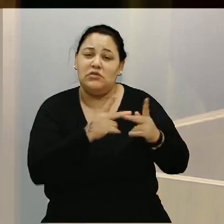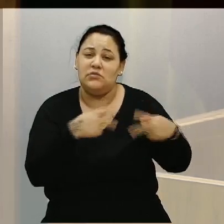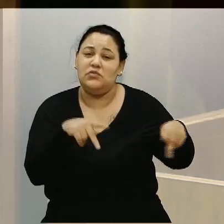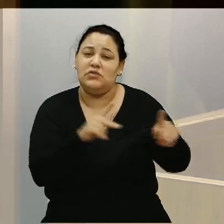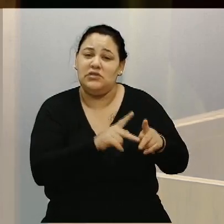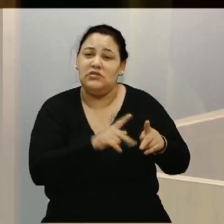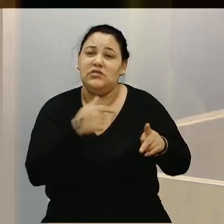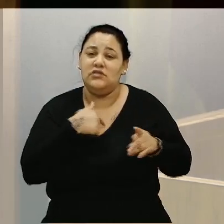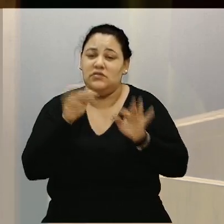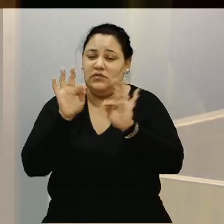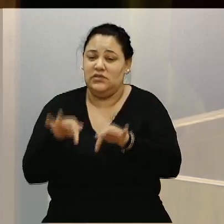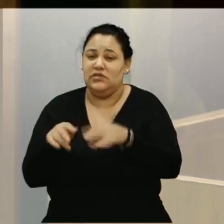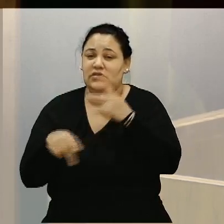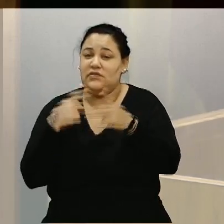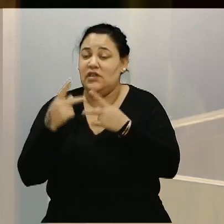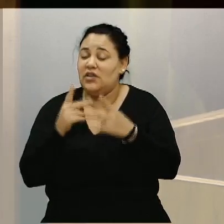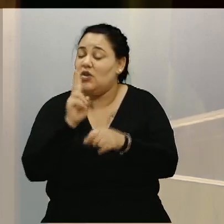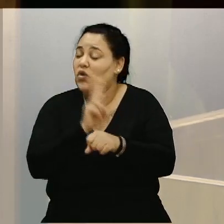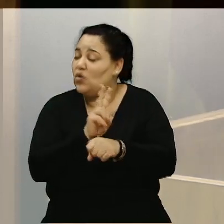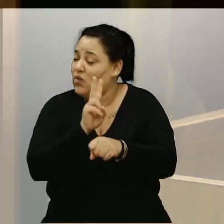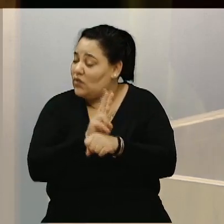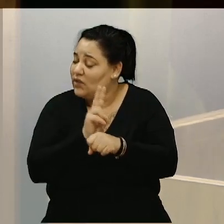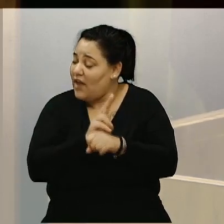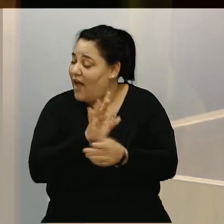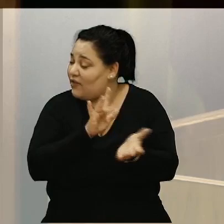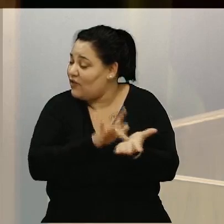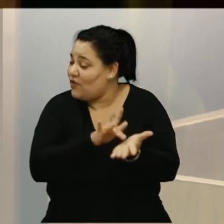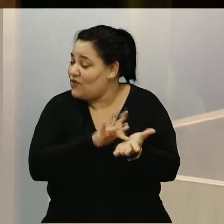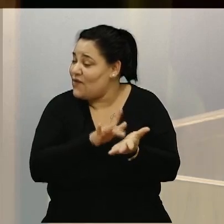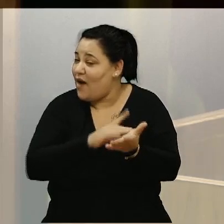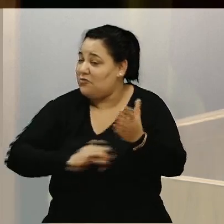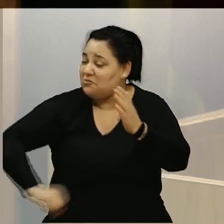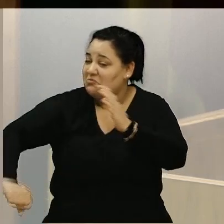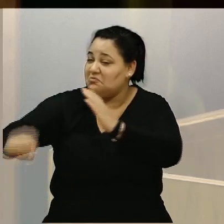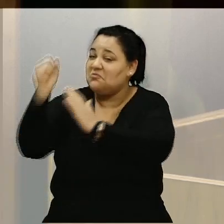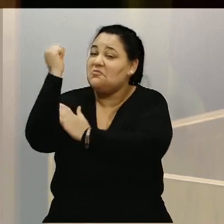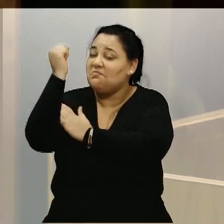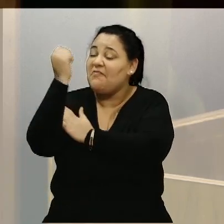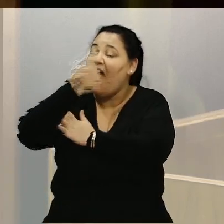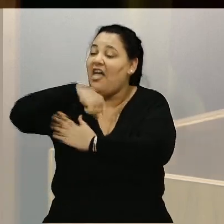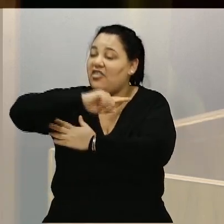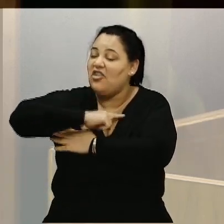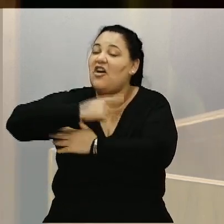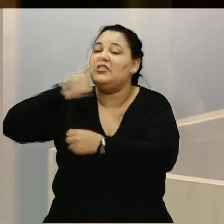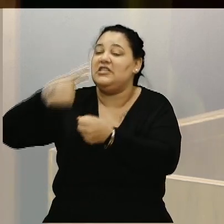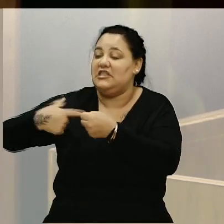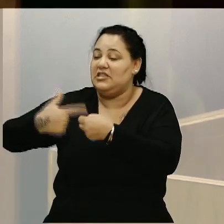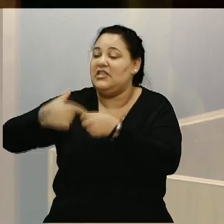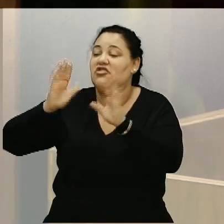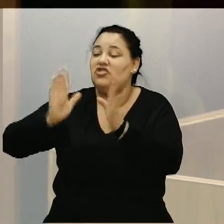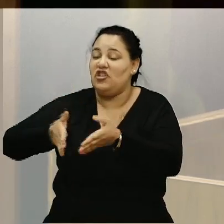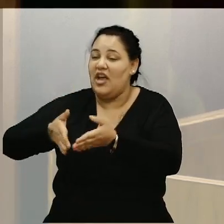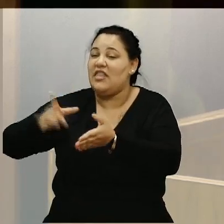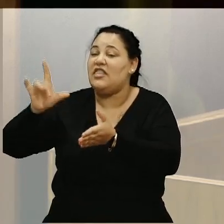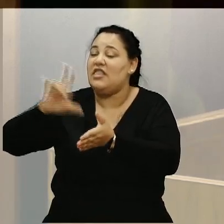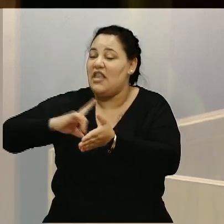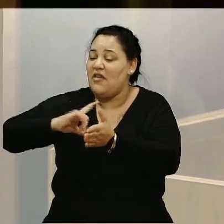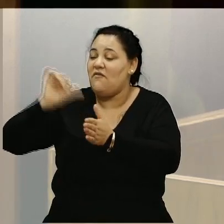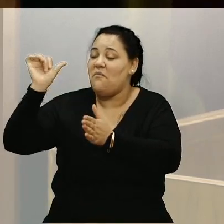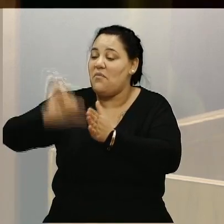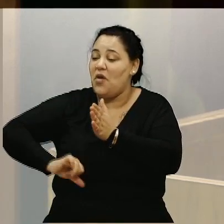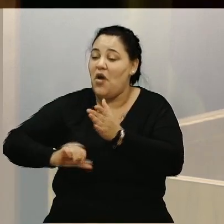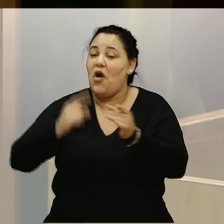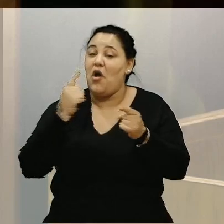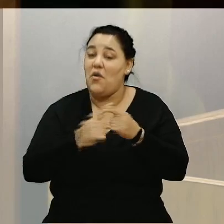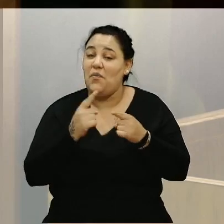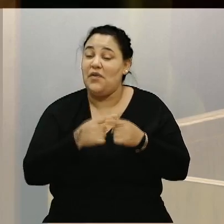dizendo... Cuidado com os falsos heróis. A nossa cidade já esteve no breque por conta de um cidadão